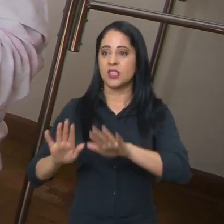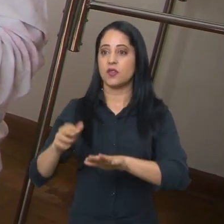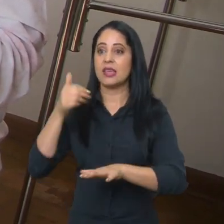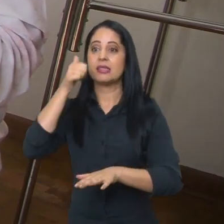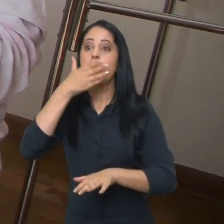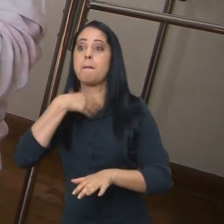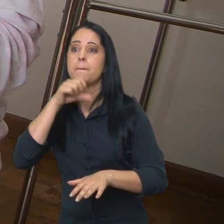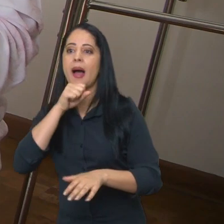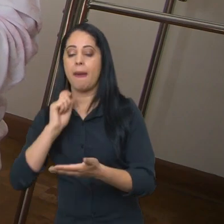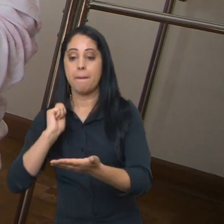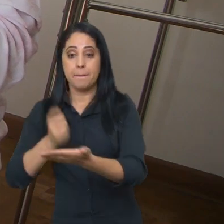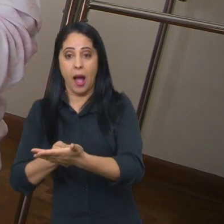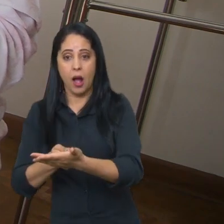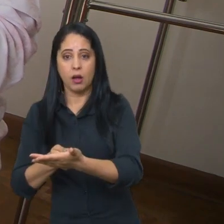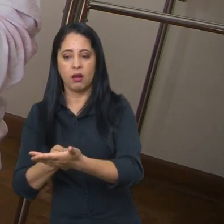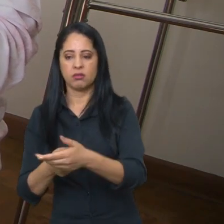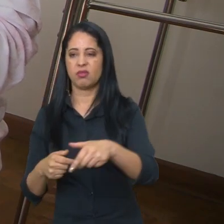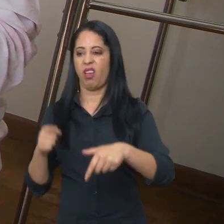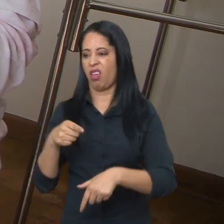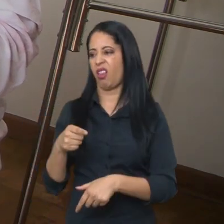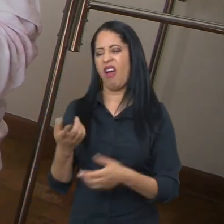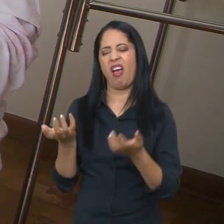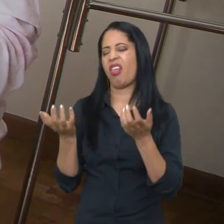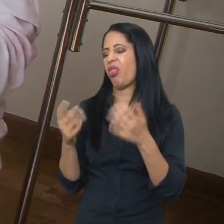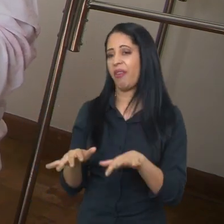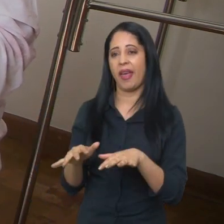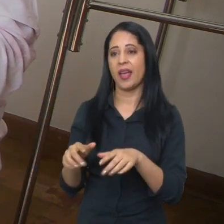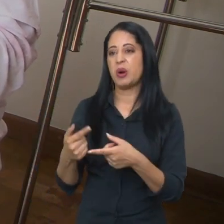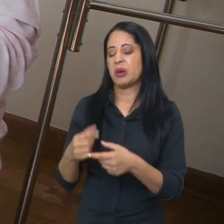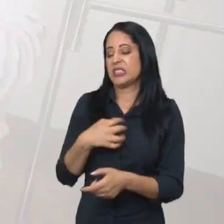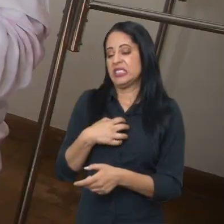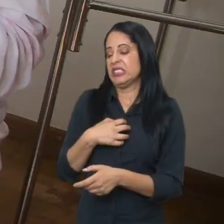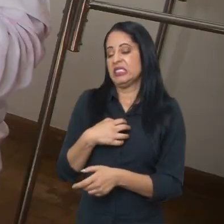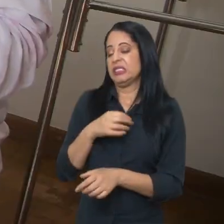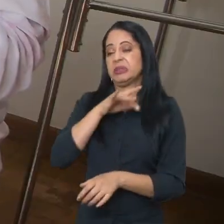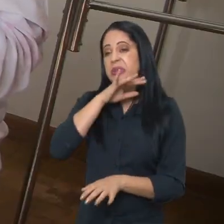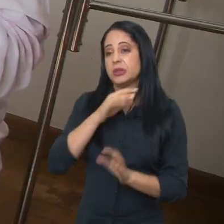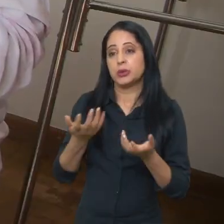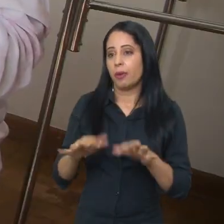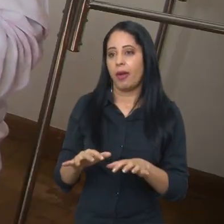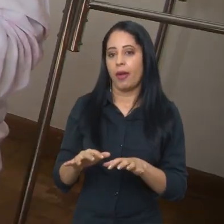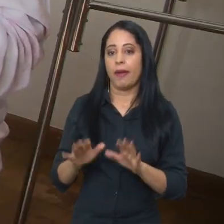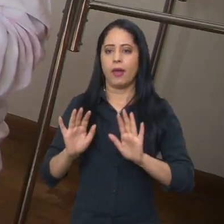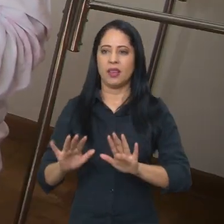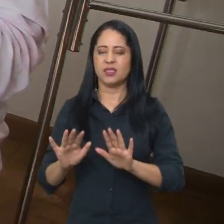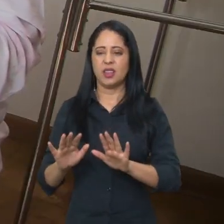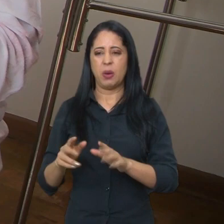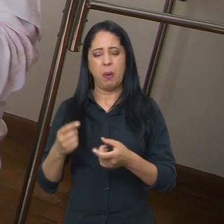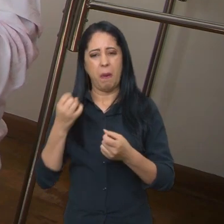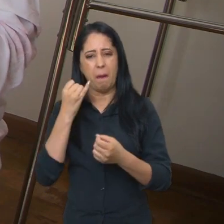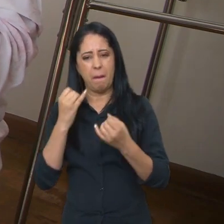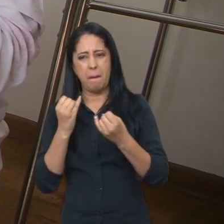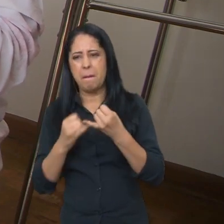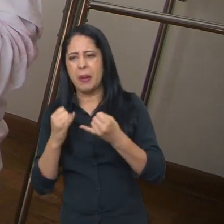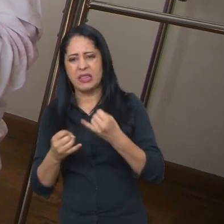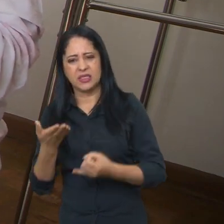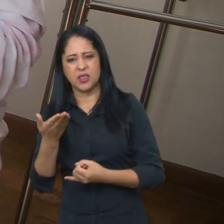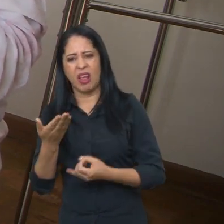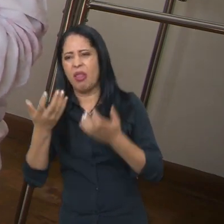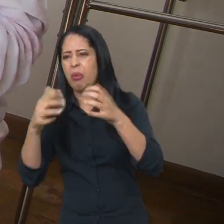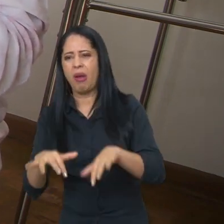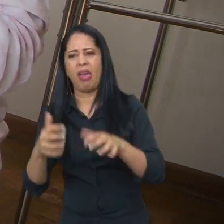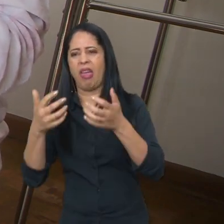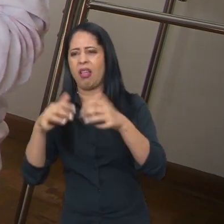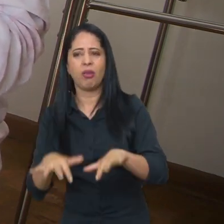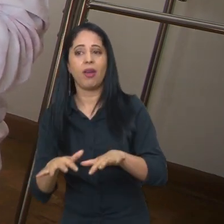pai pagava as passagens e ela não ia, ela não estava bem. Criava essa situação que parece que ela não quer ir, parece que ela não